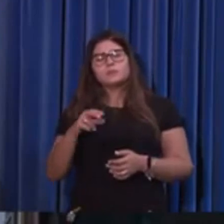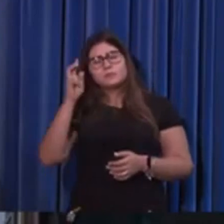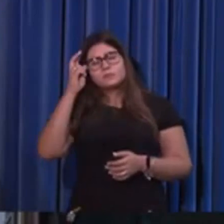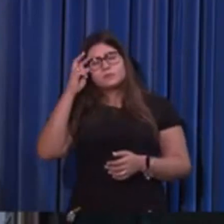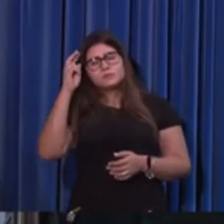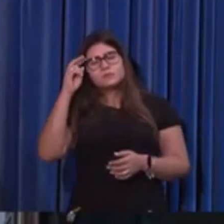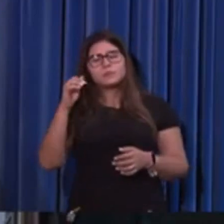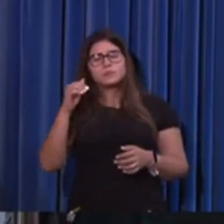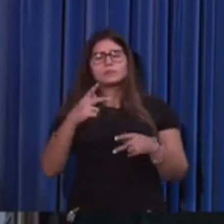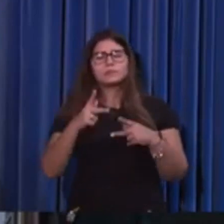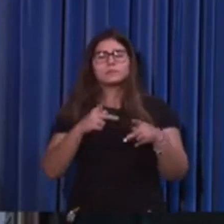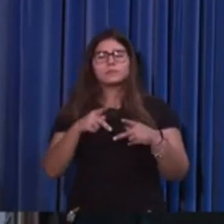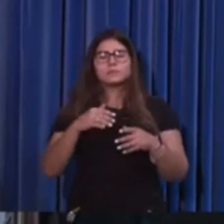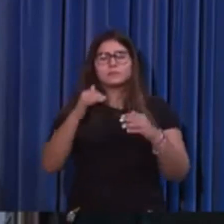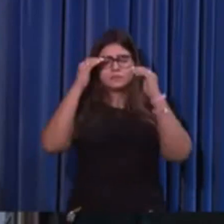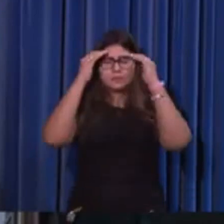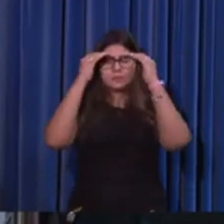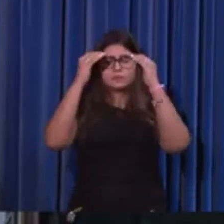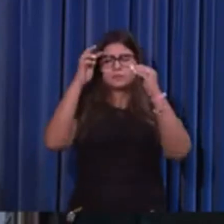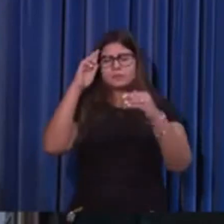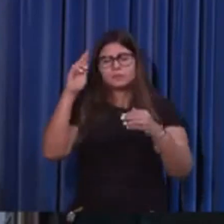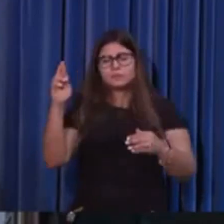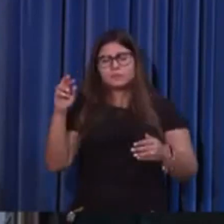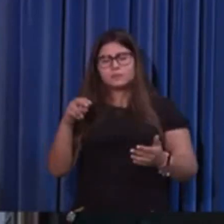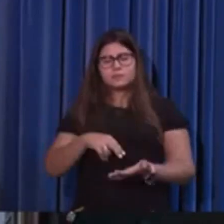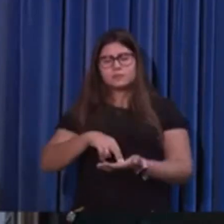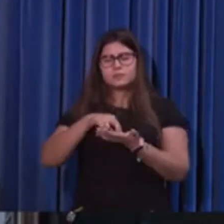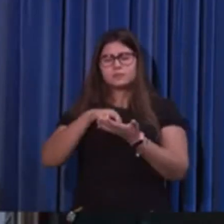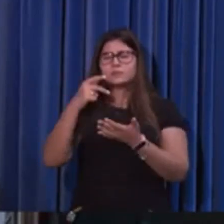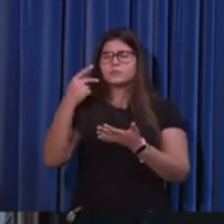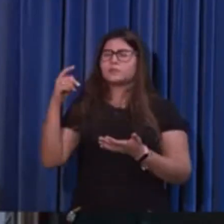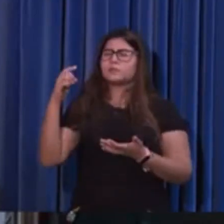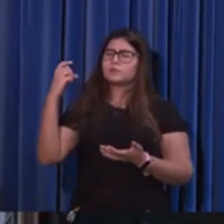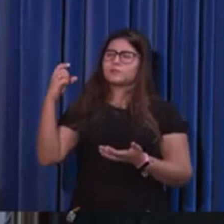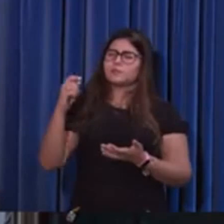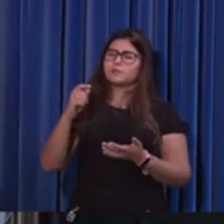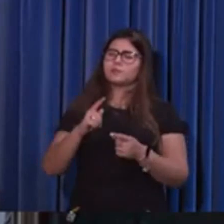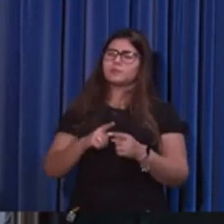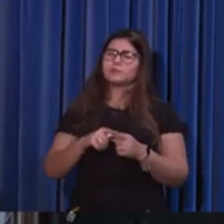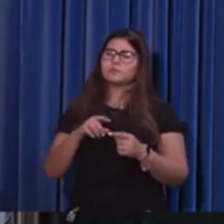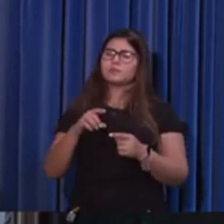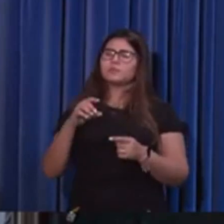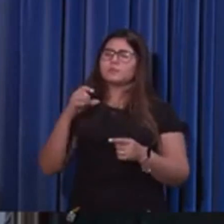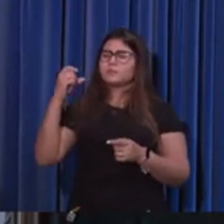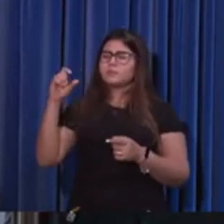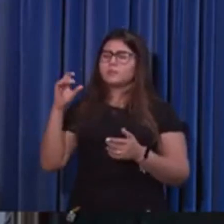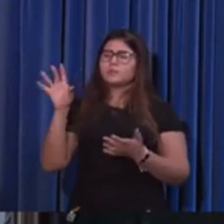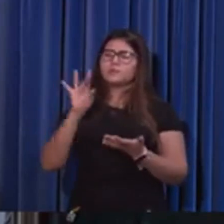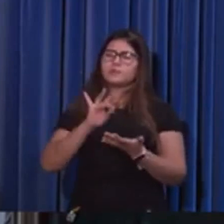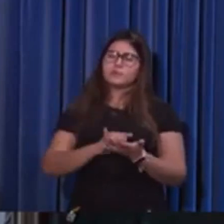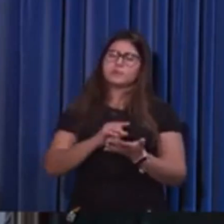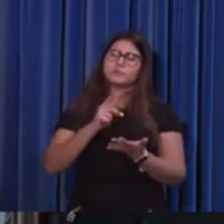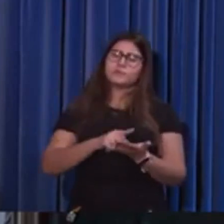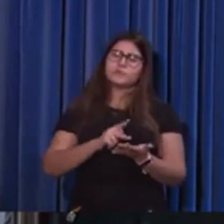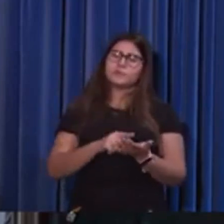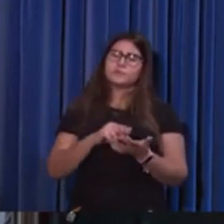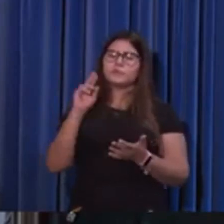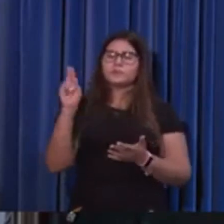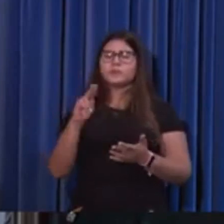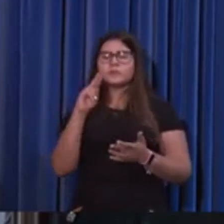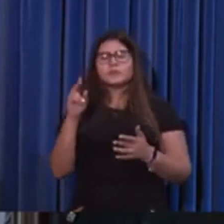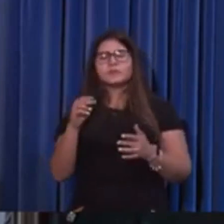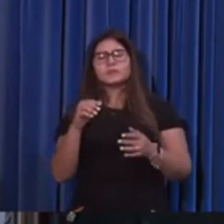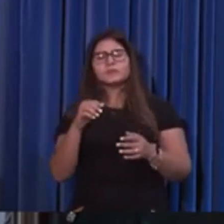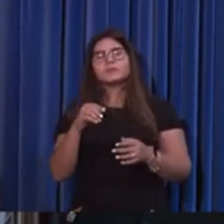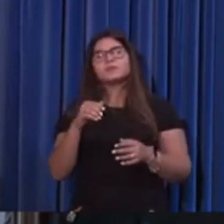Pai, firma-nos na tua palavra, pois ela é a verdade. Vivifica os lares, Pai, usa os maridos, as